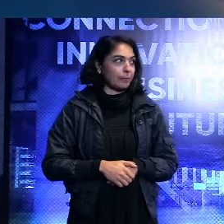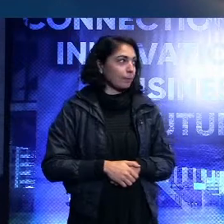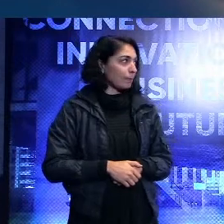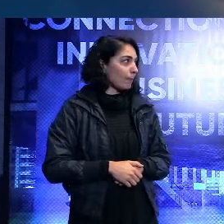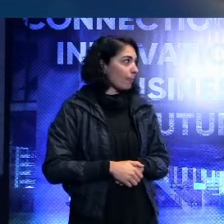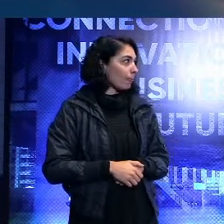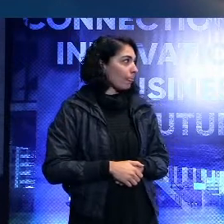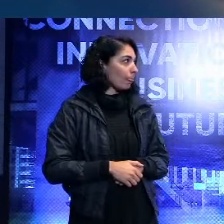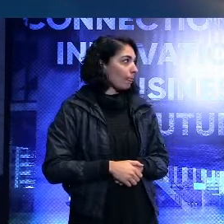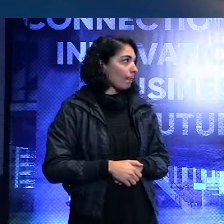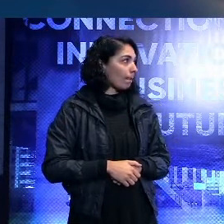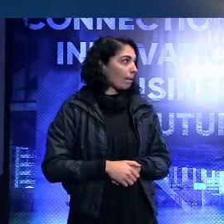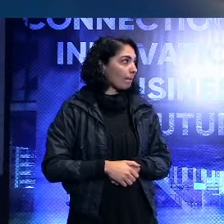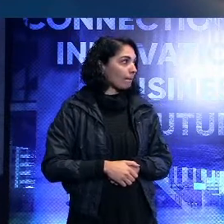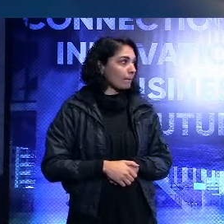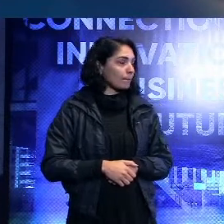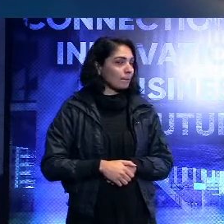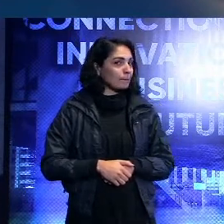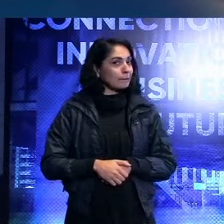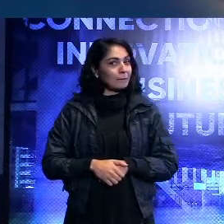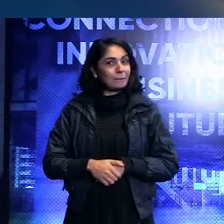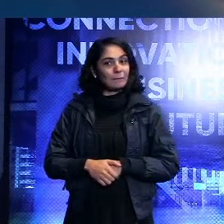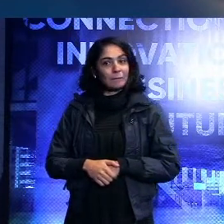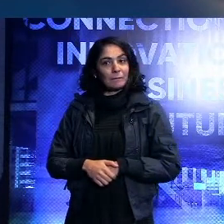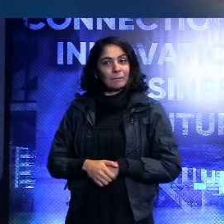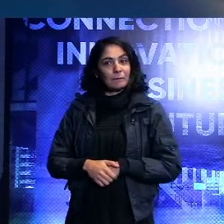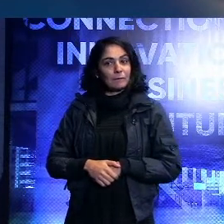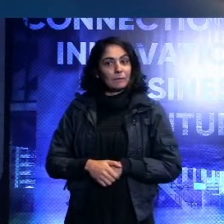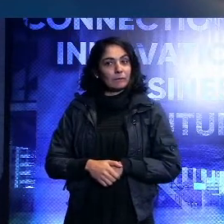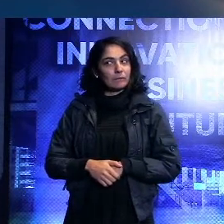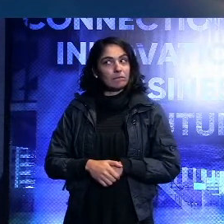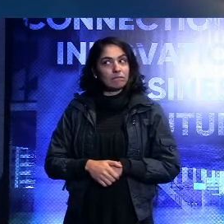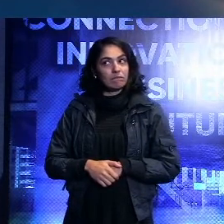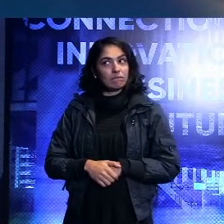Que, nesse momento, não está...